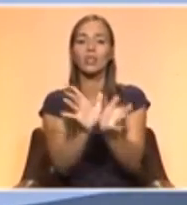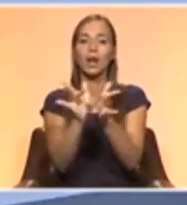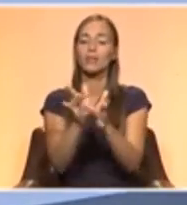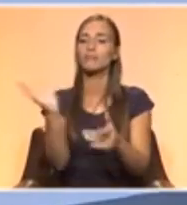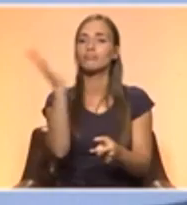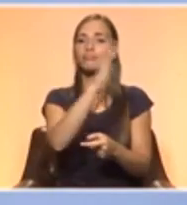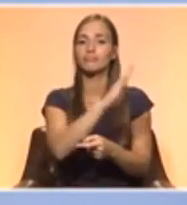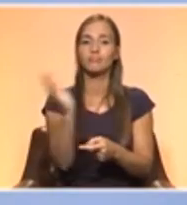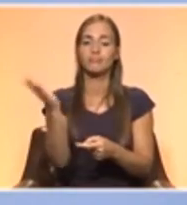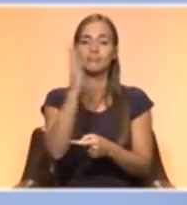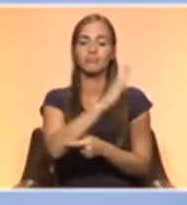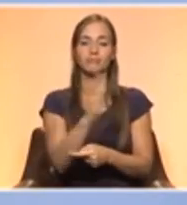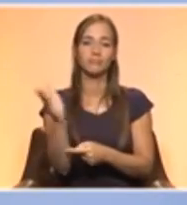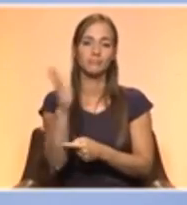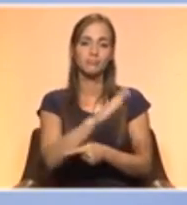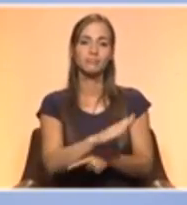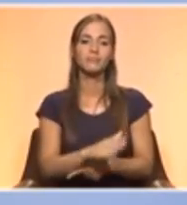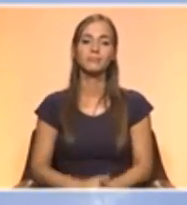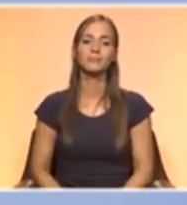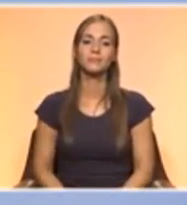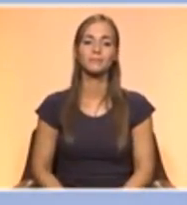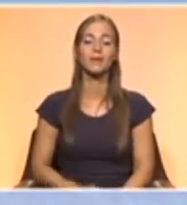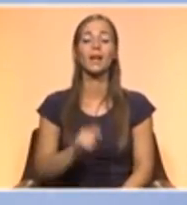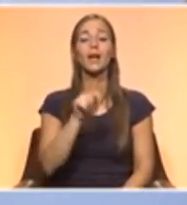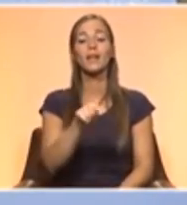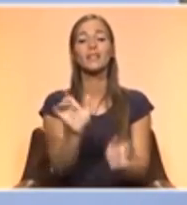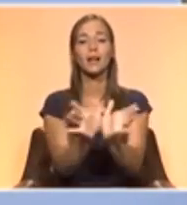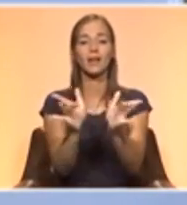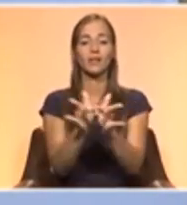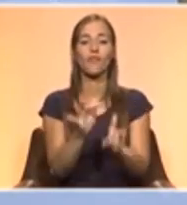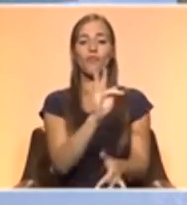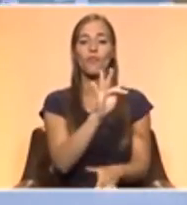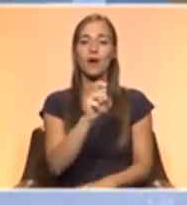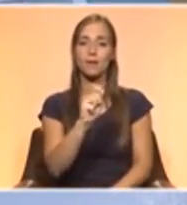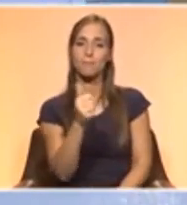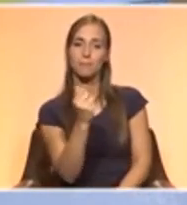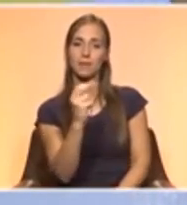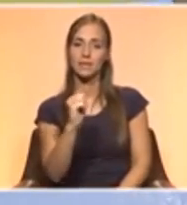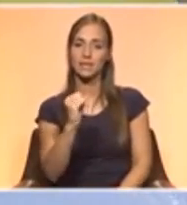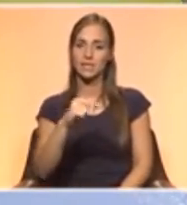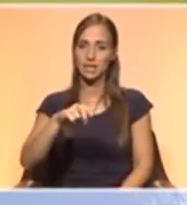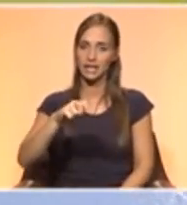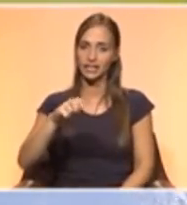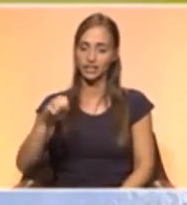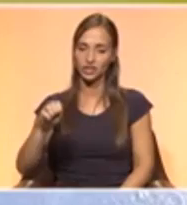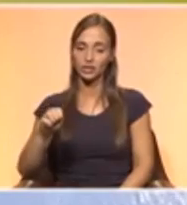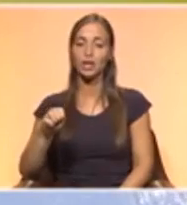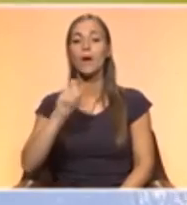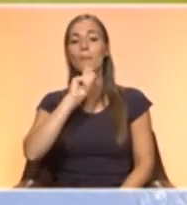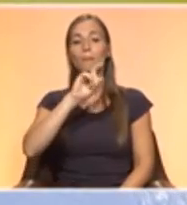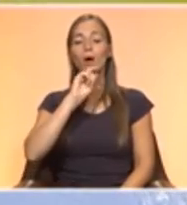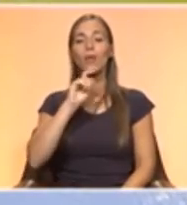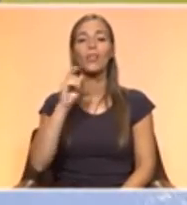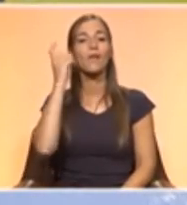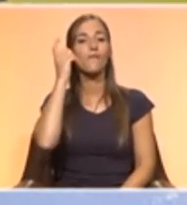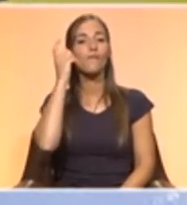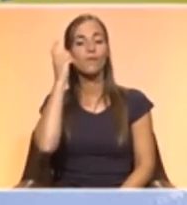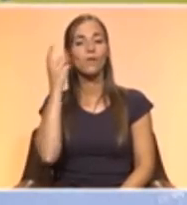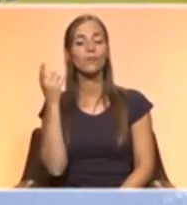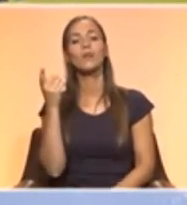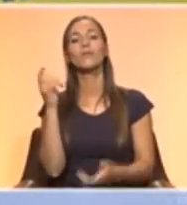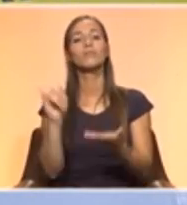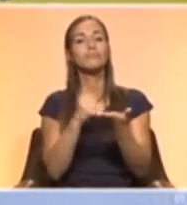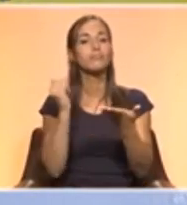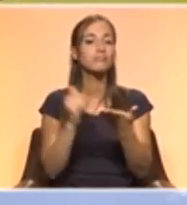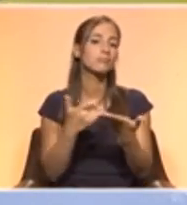site não é a for business.net pode ver no Smartphone pode ver no tablet está adaptado para esses formatos ou então poes descarregar e verse